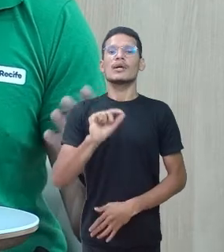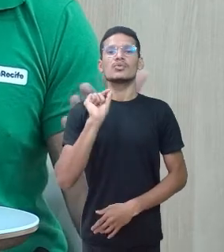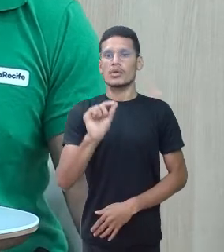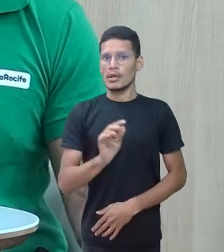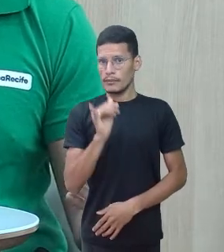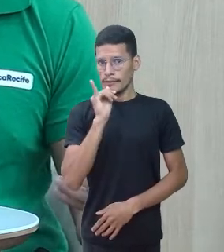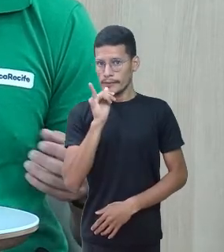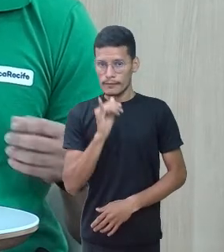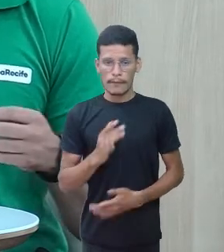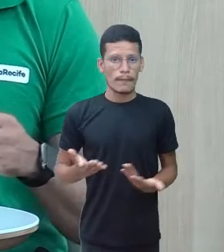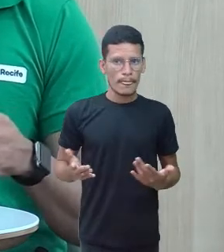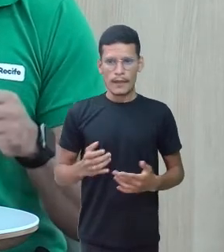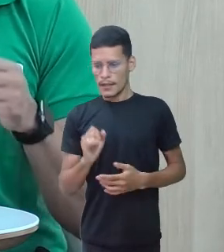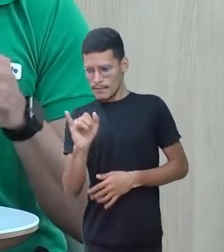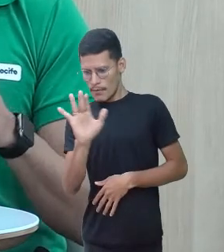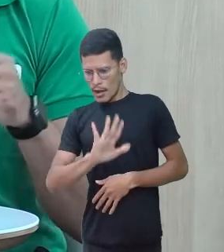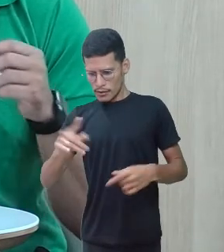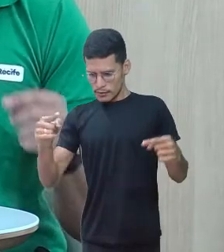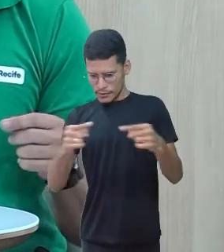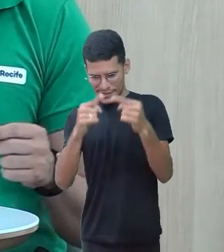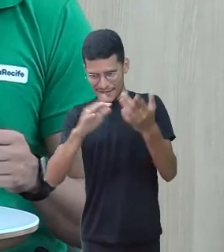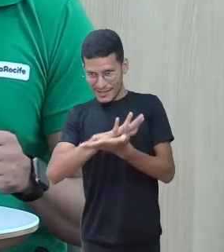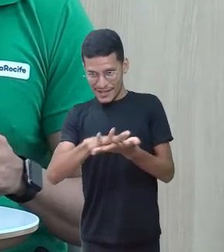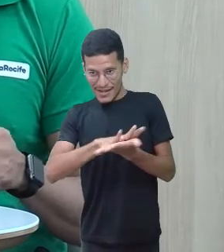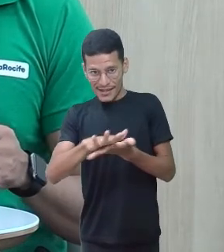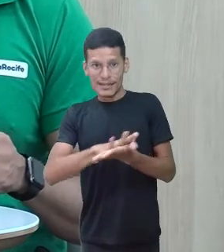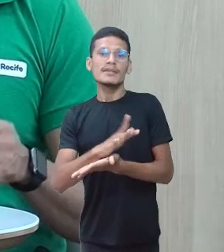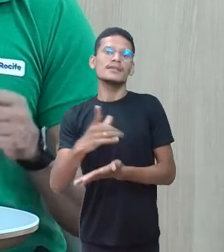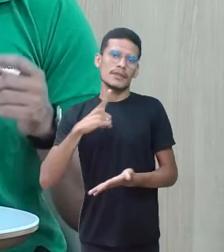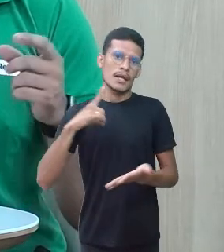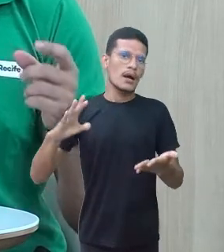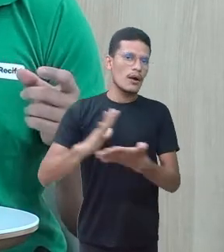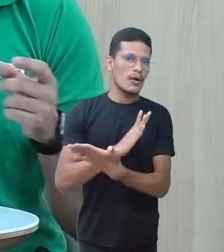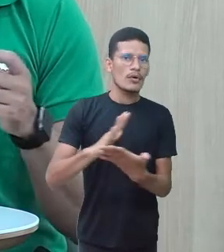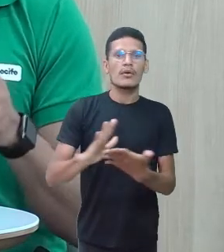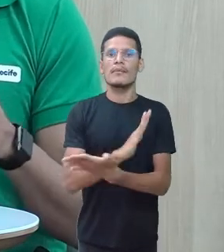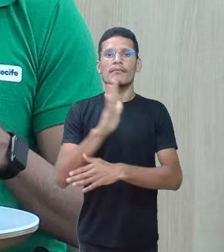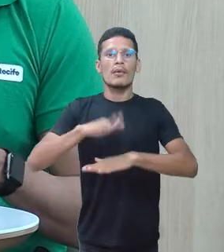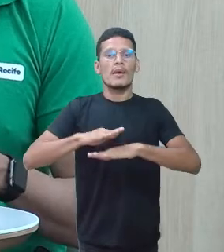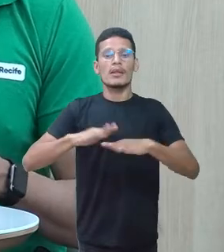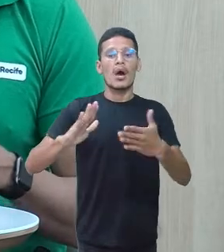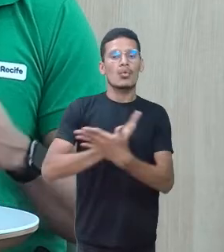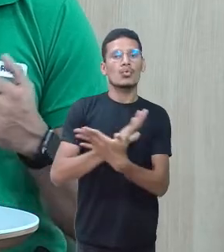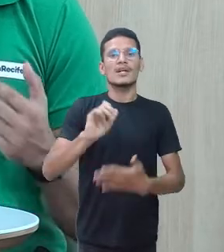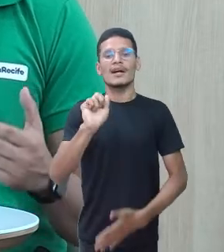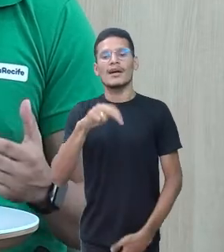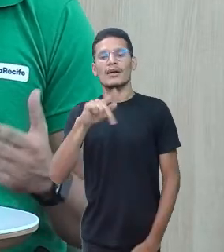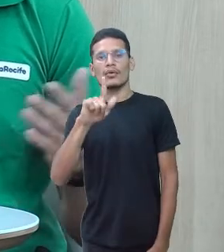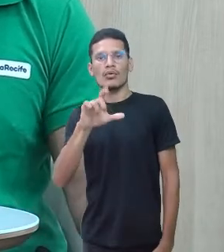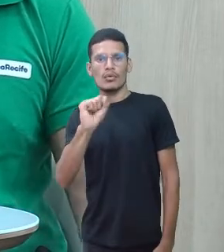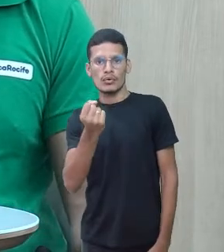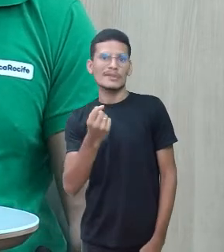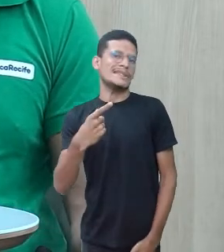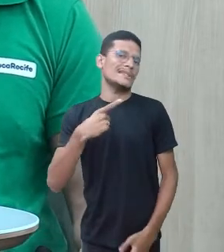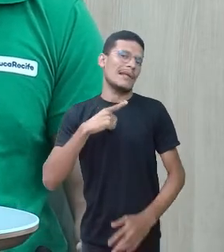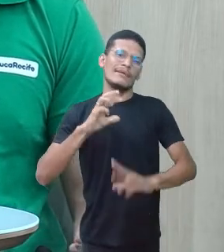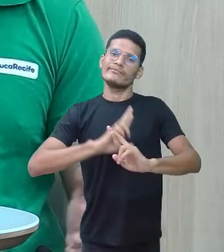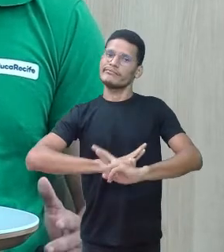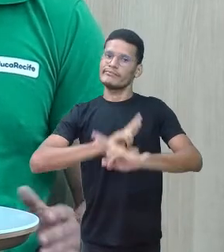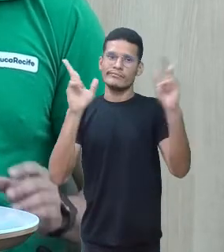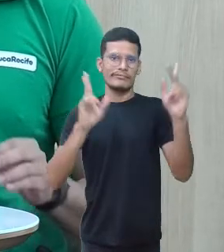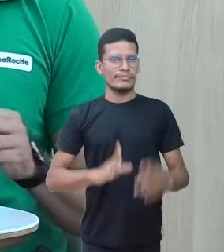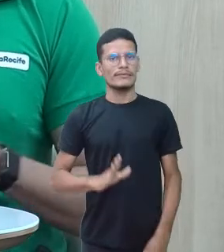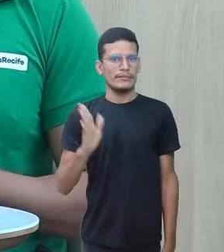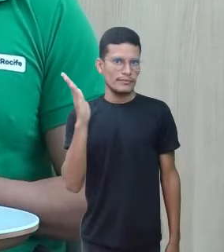figuras semelhantes, a gente vai ter casos em que alguns ângulos eles vão estar diferentes,